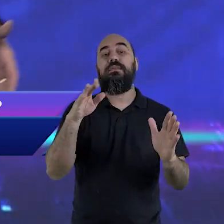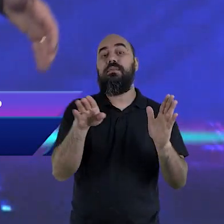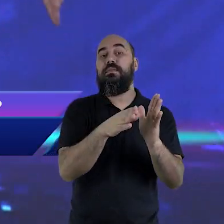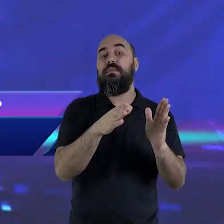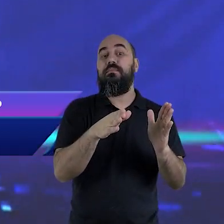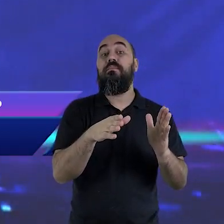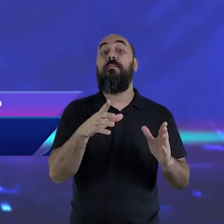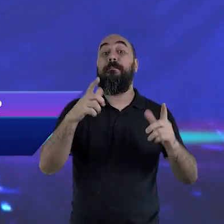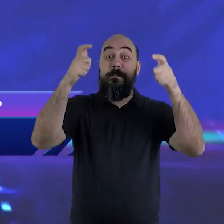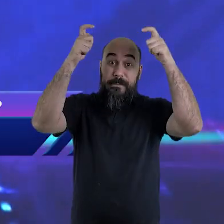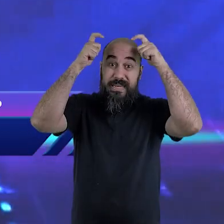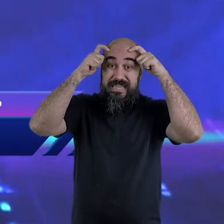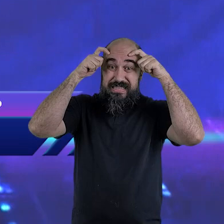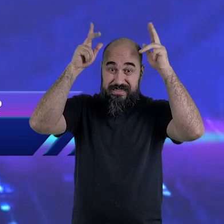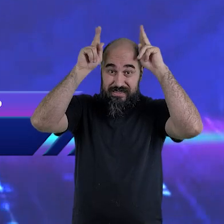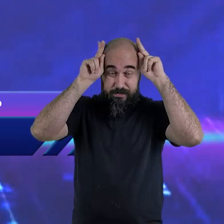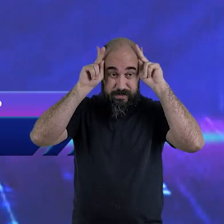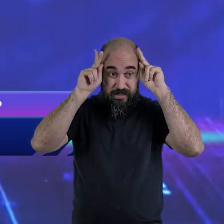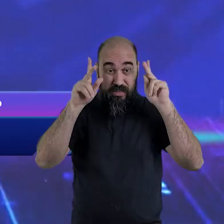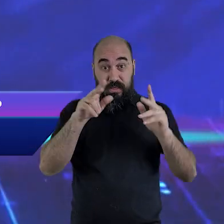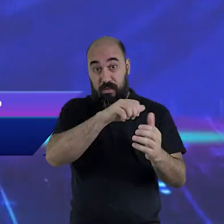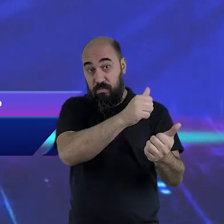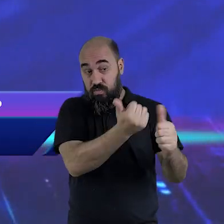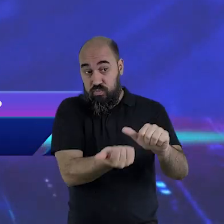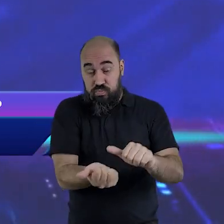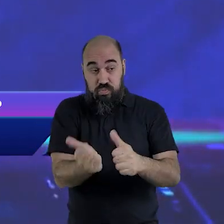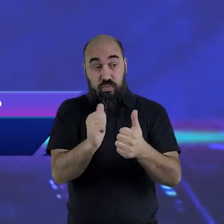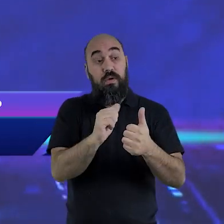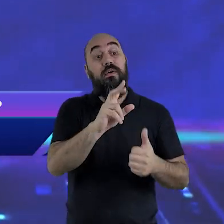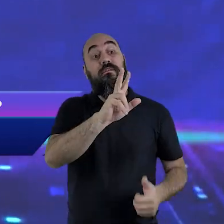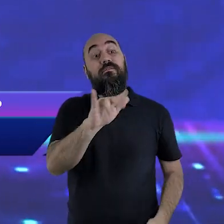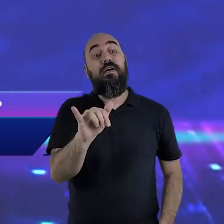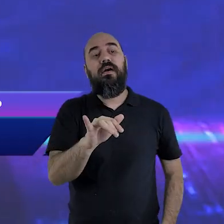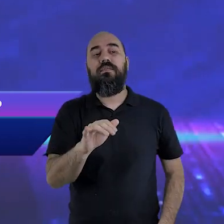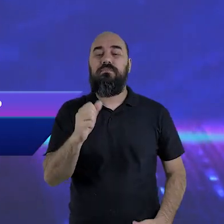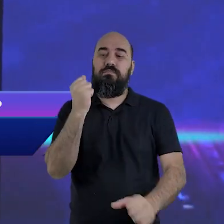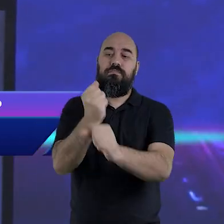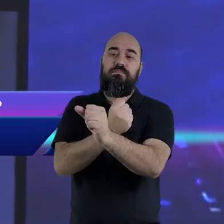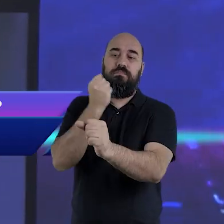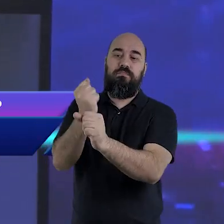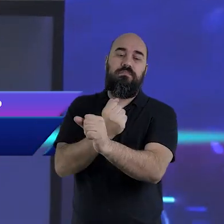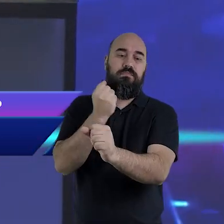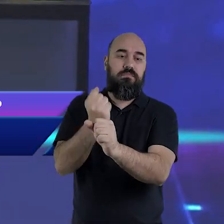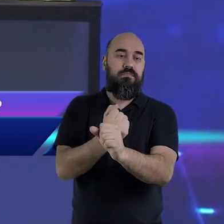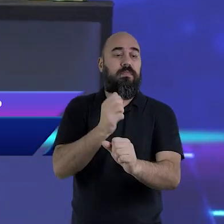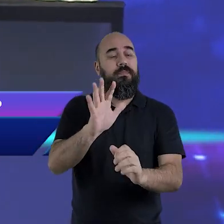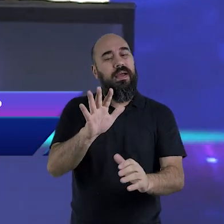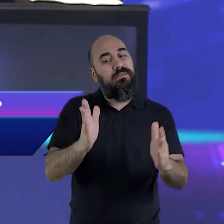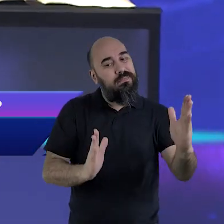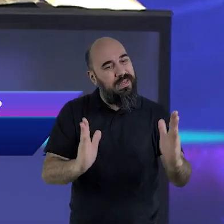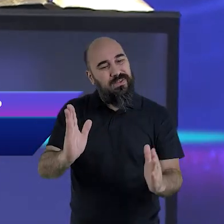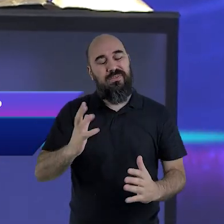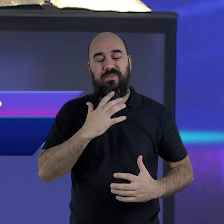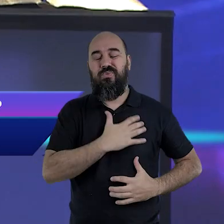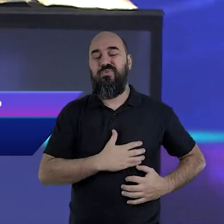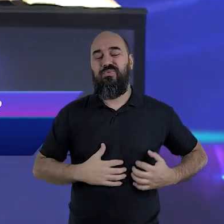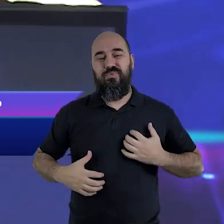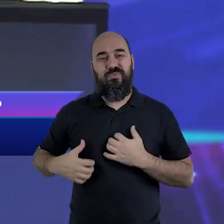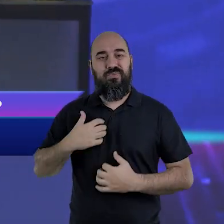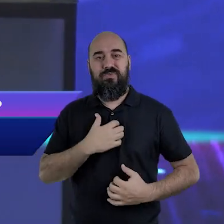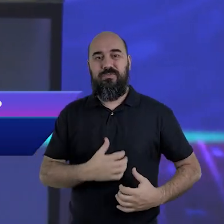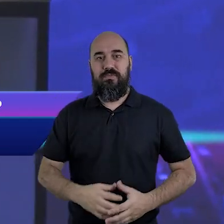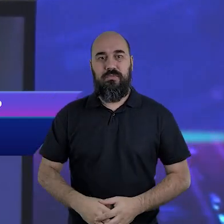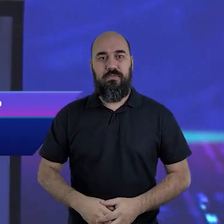as circunvalações se reedificarão, mas em tempos angustiosos.